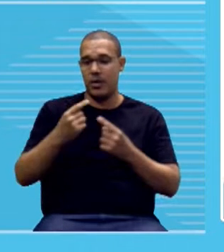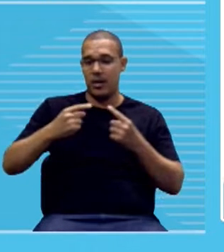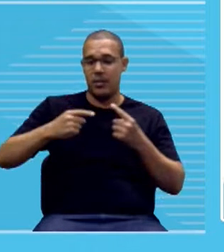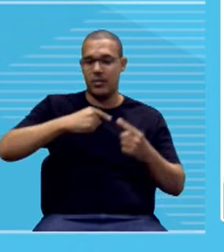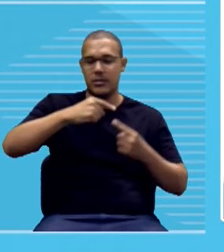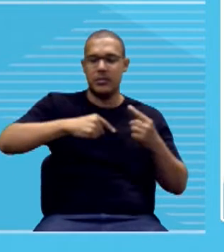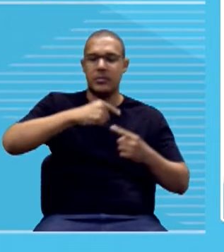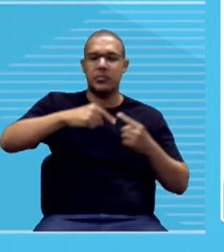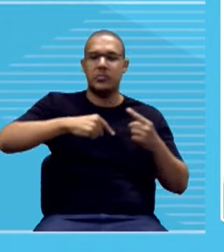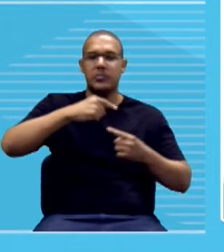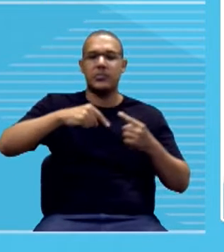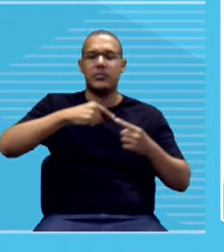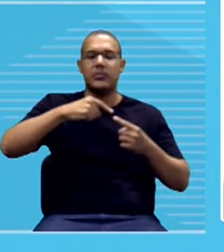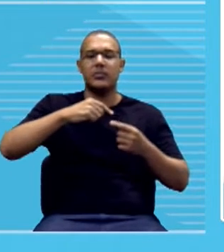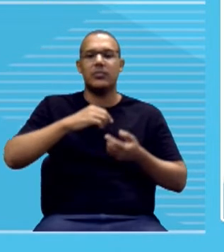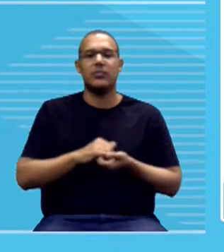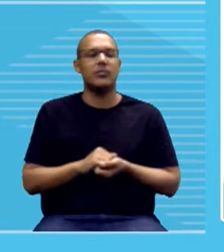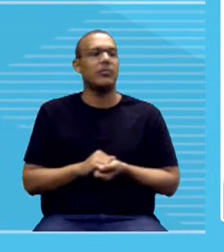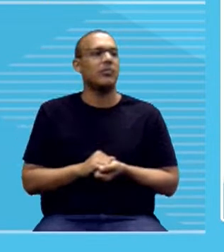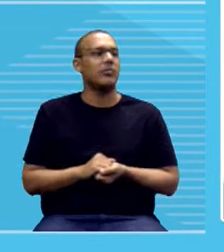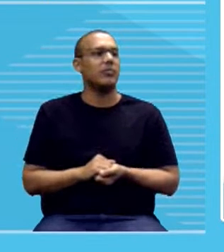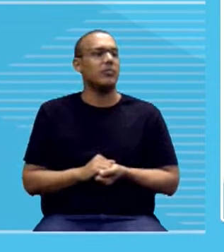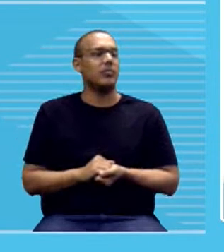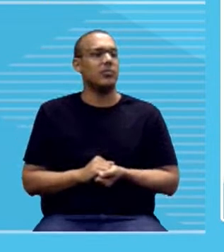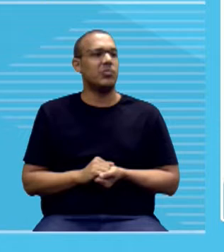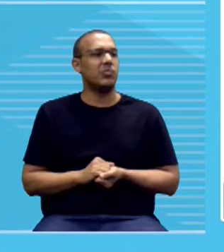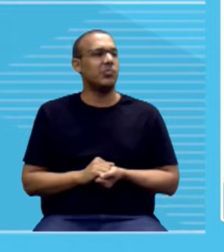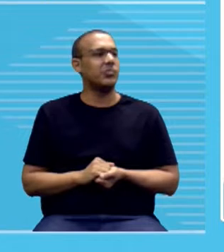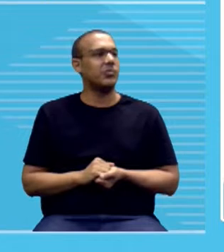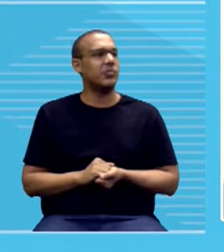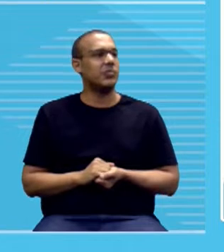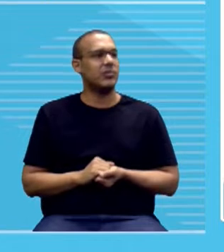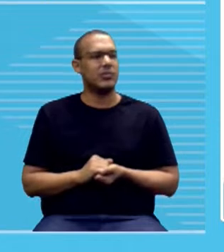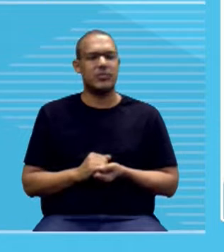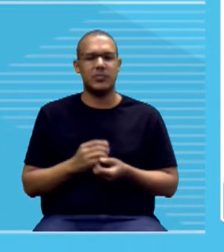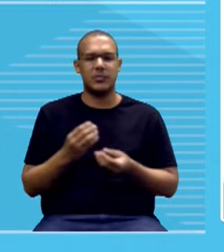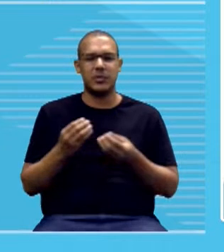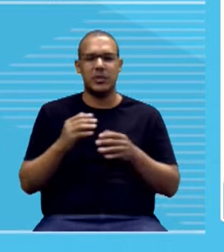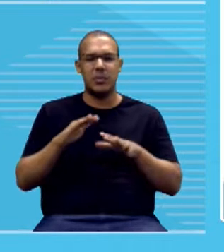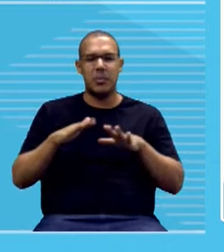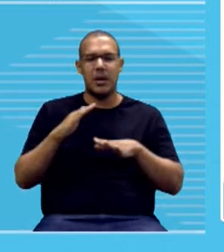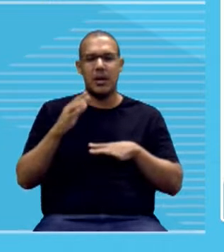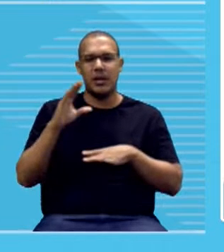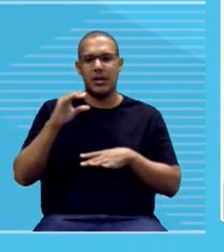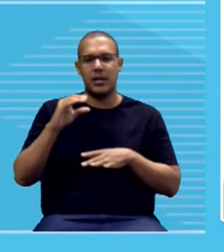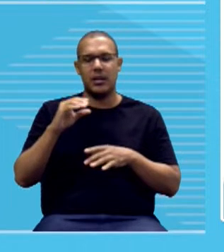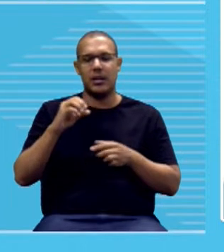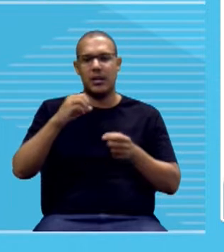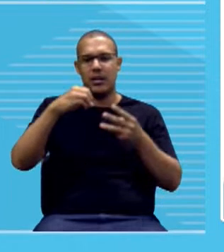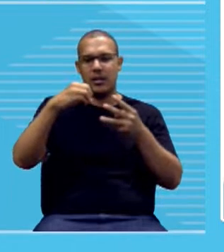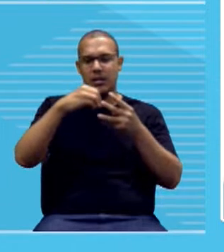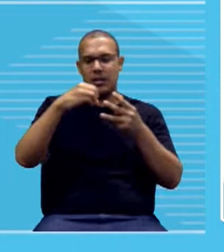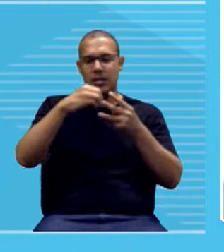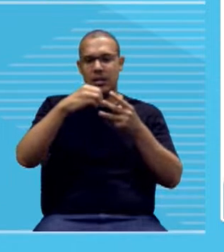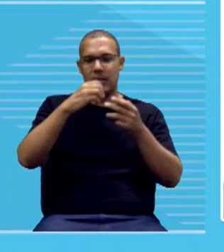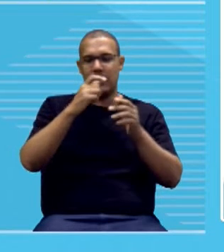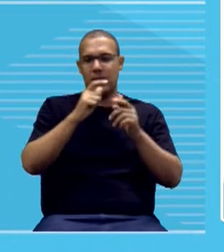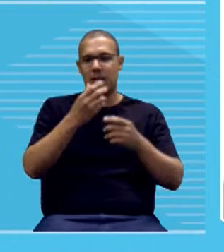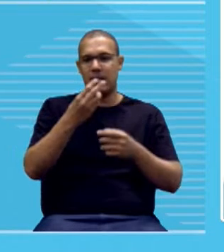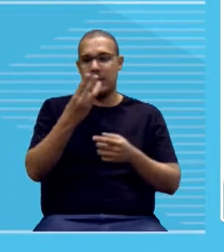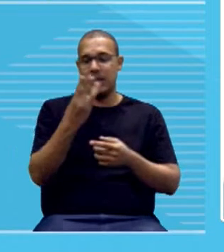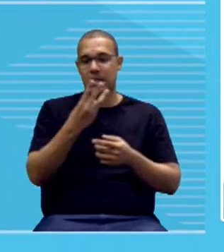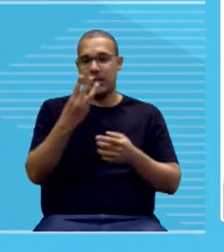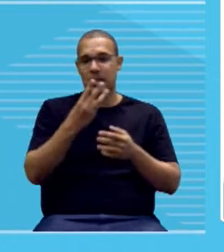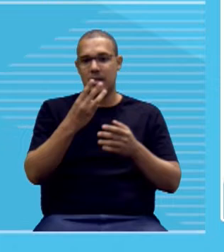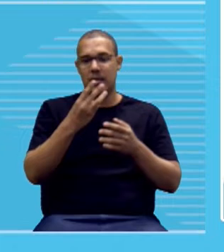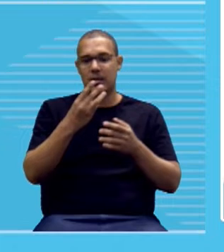O processo de forma mais científica, o que acontece? Os átomos são formados por 3 tipos de partículas. Se vocês já sabem, né?